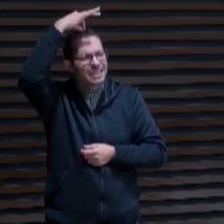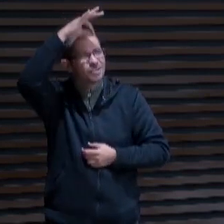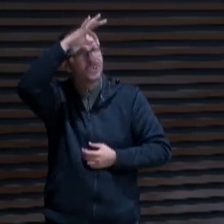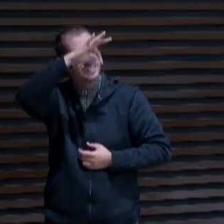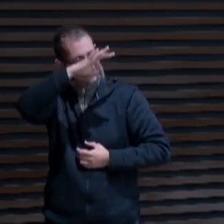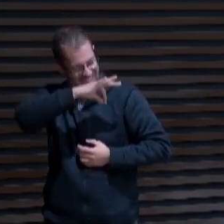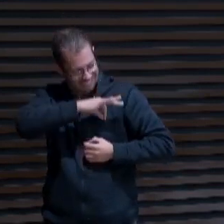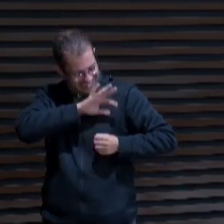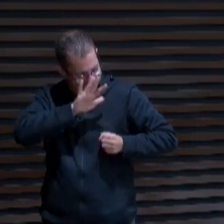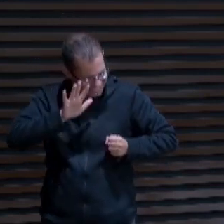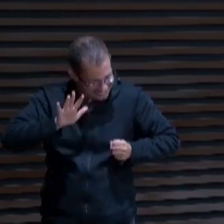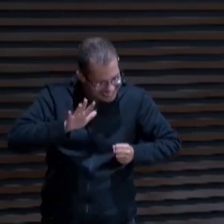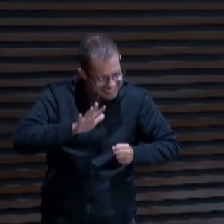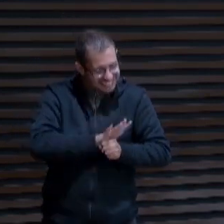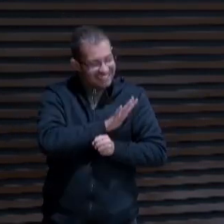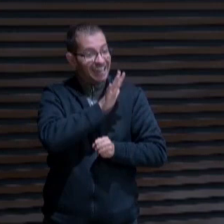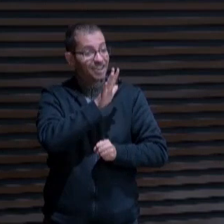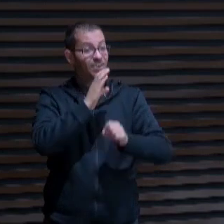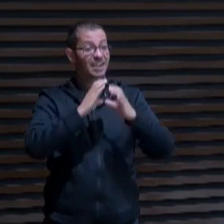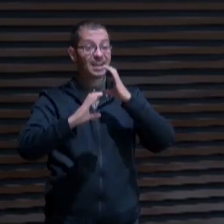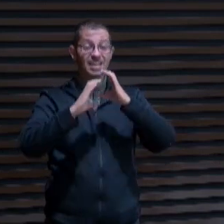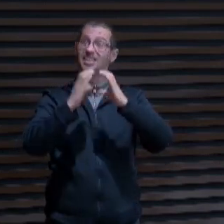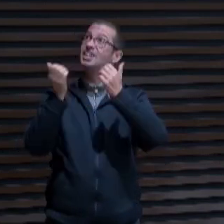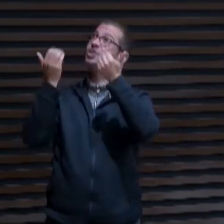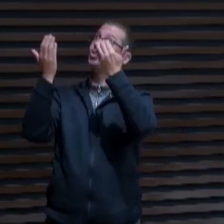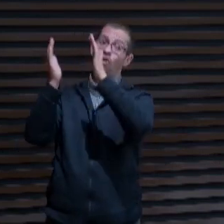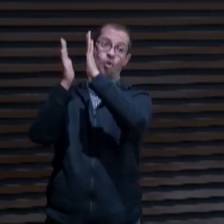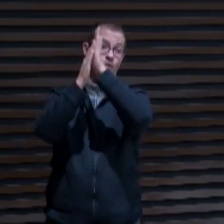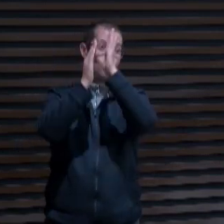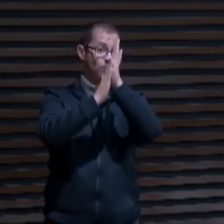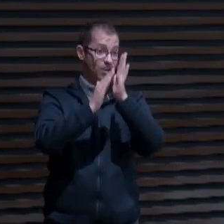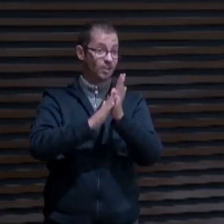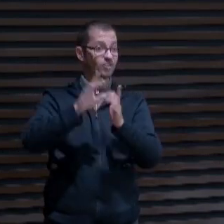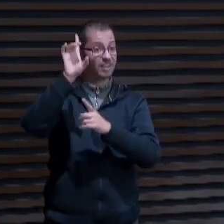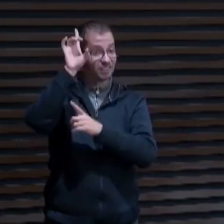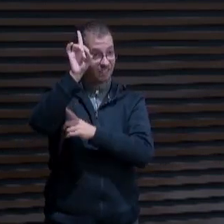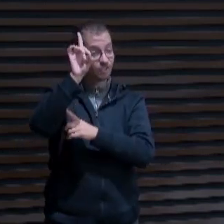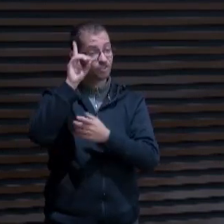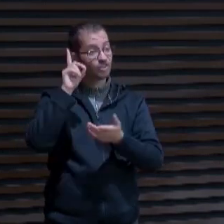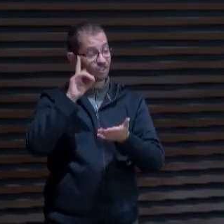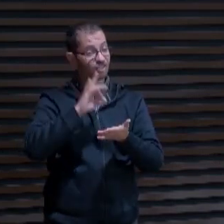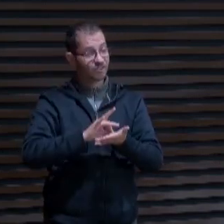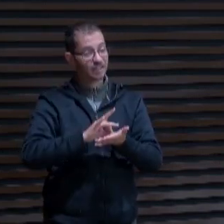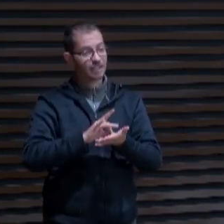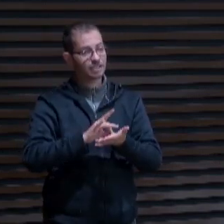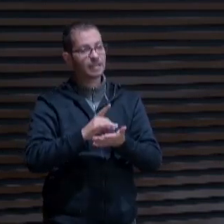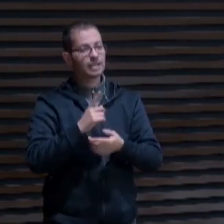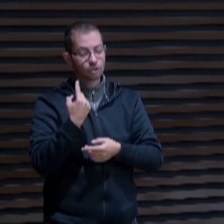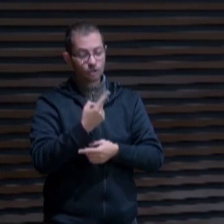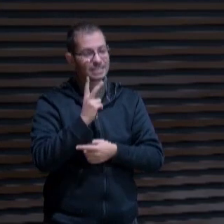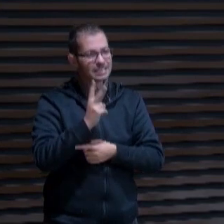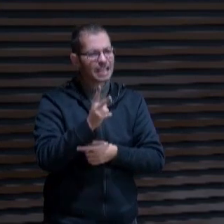com os outros, cantando ao Senhor com salmos, louvando de coração, com hinos e cânticos espirituais, dando sempre